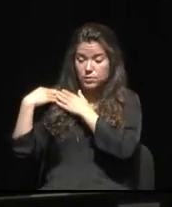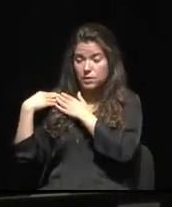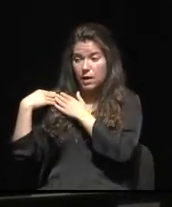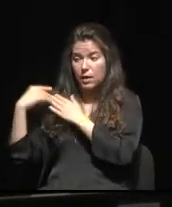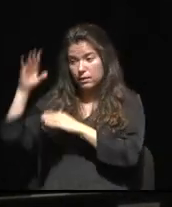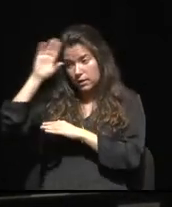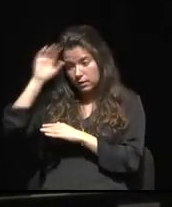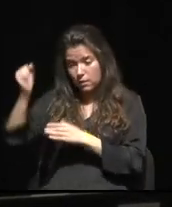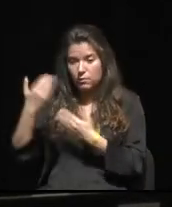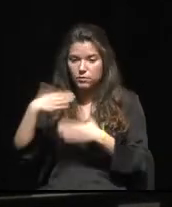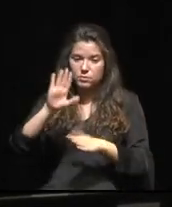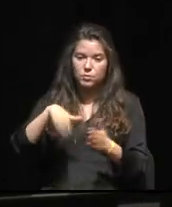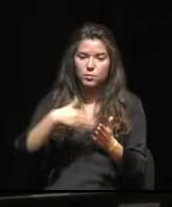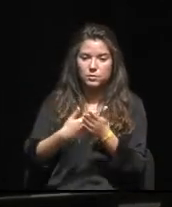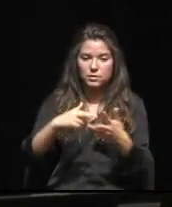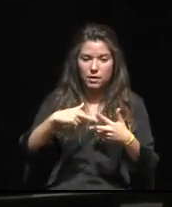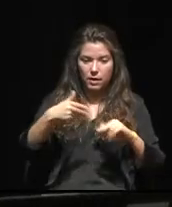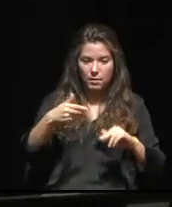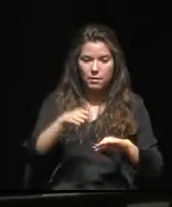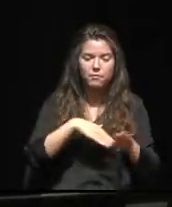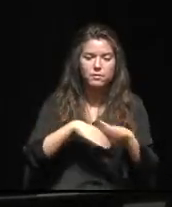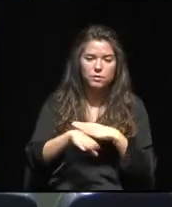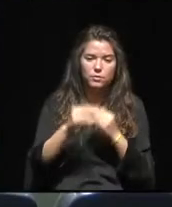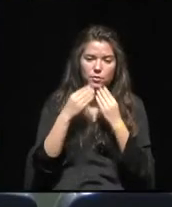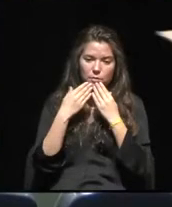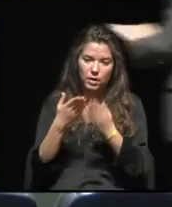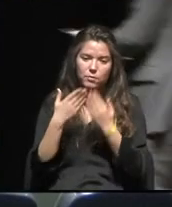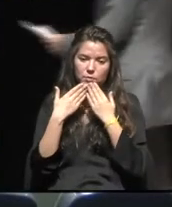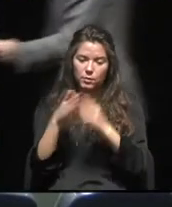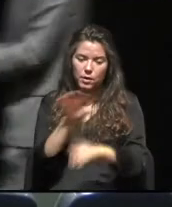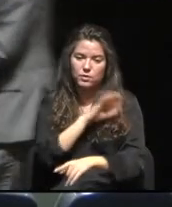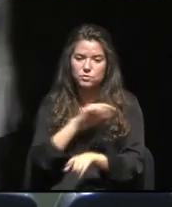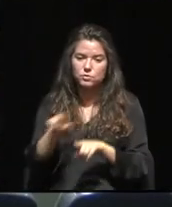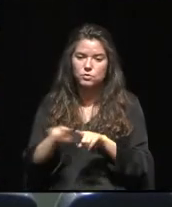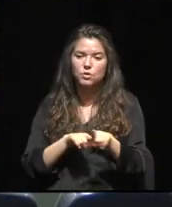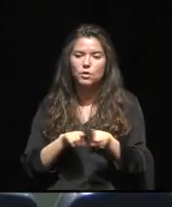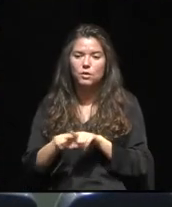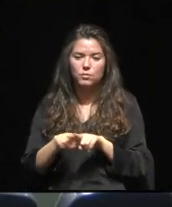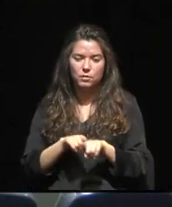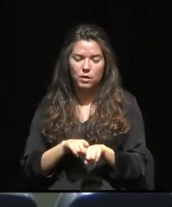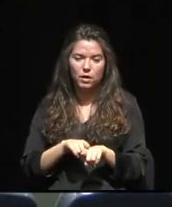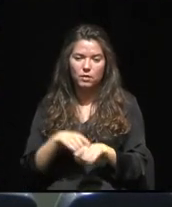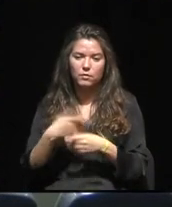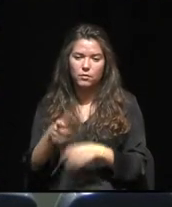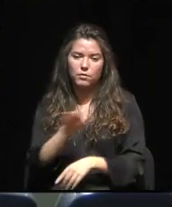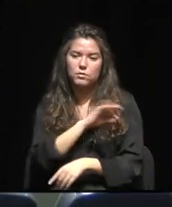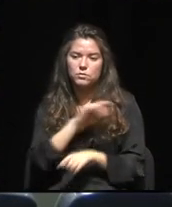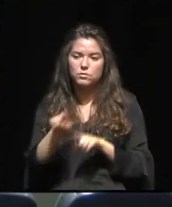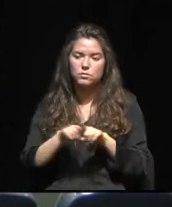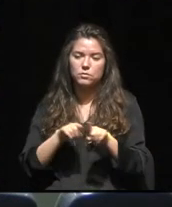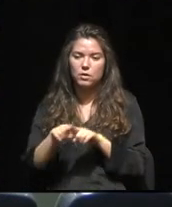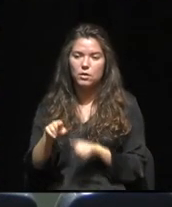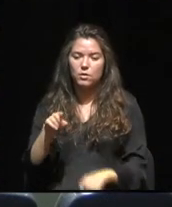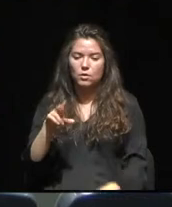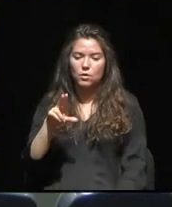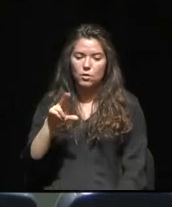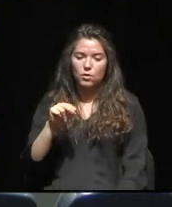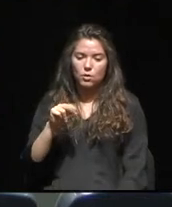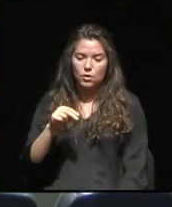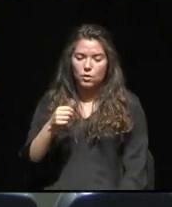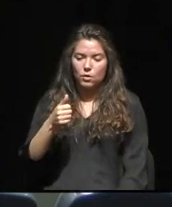senhores propõem que seja a câmara a executar obrigado Muito obrigada senhor Deputado Deputado Bruno mascaranhas do